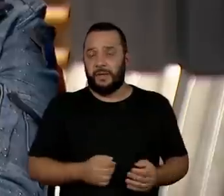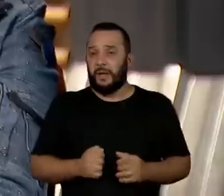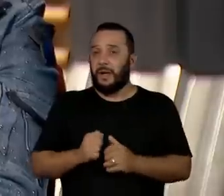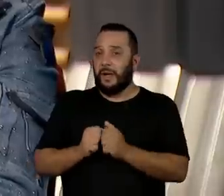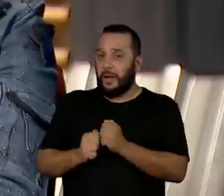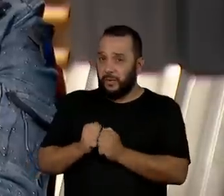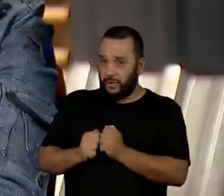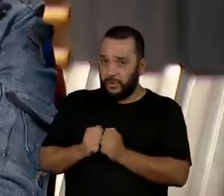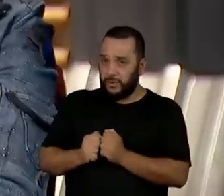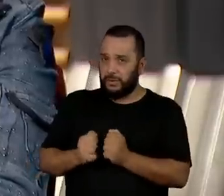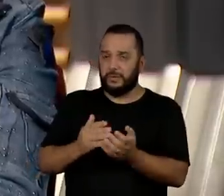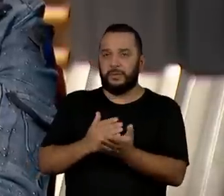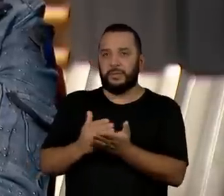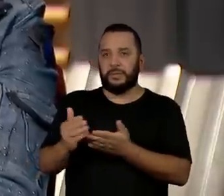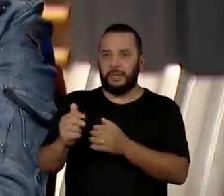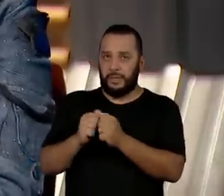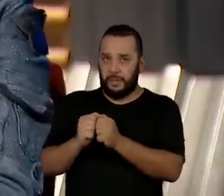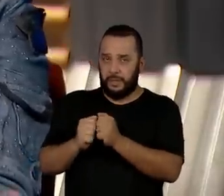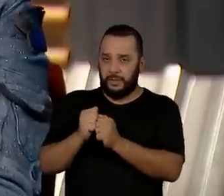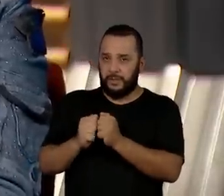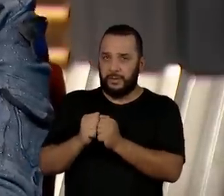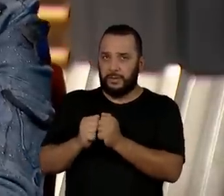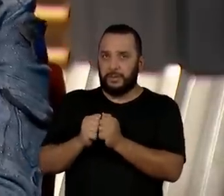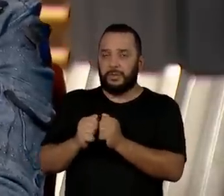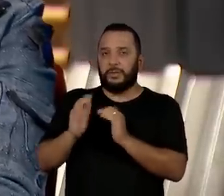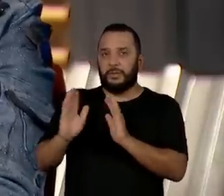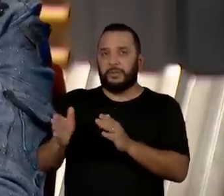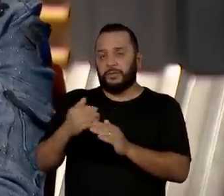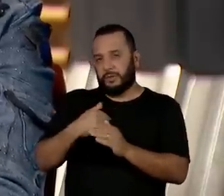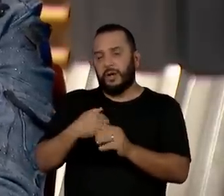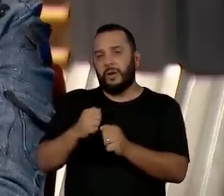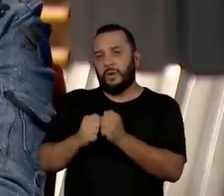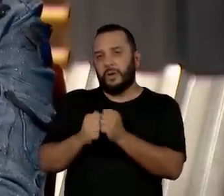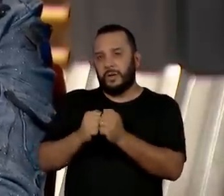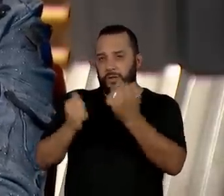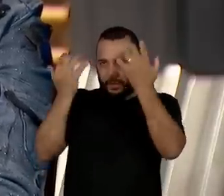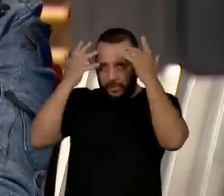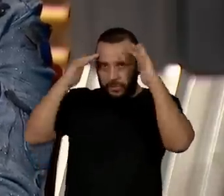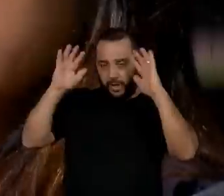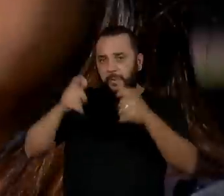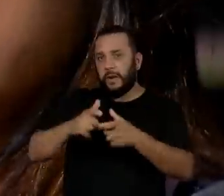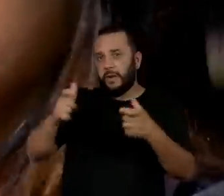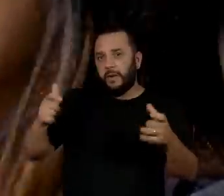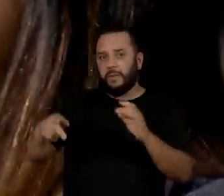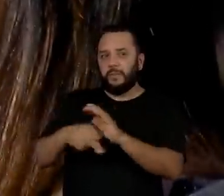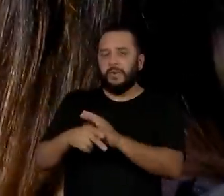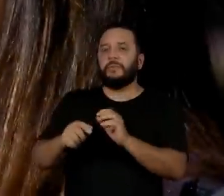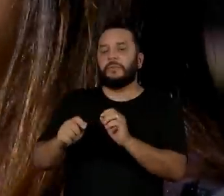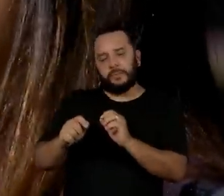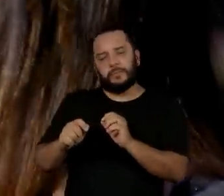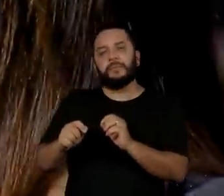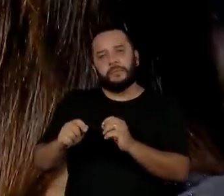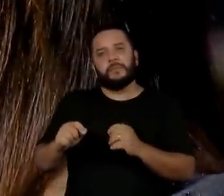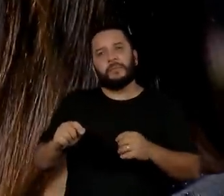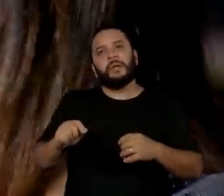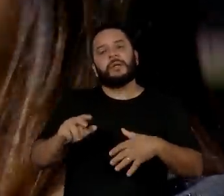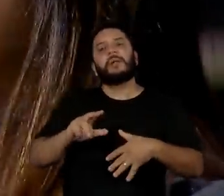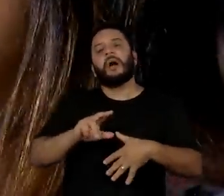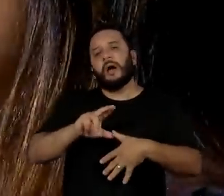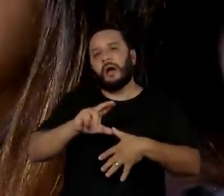vamos começar pelo arroz né mal produtor de arroz orgânico na América Latina tem aí